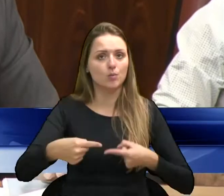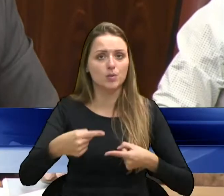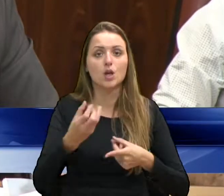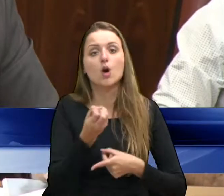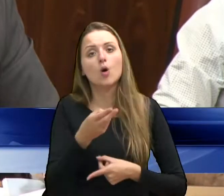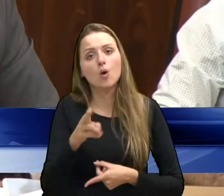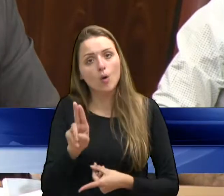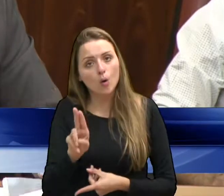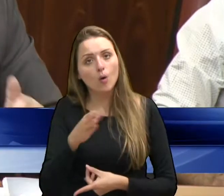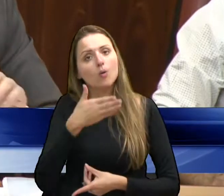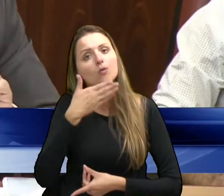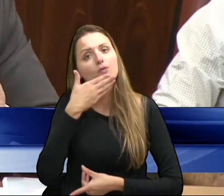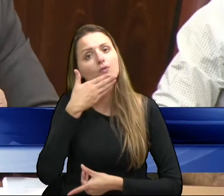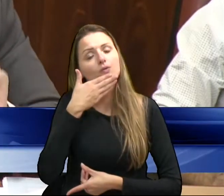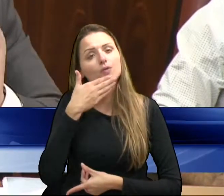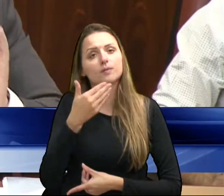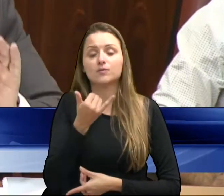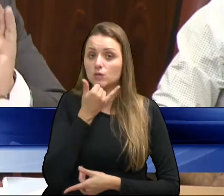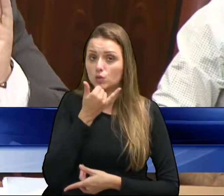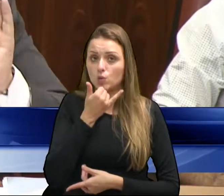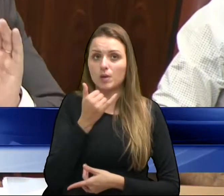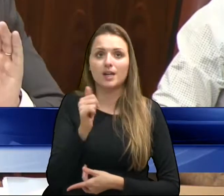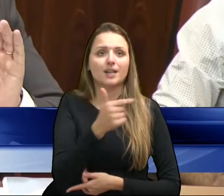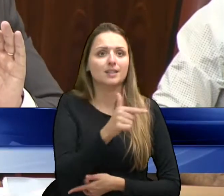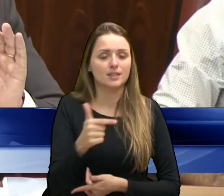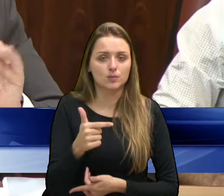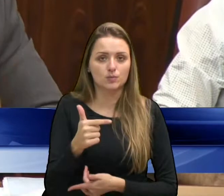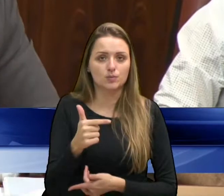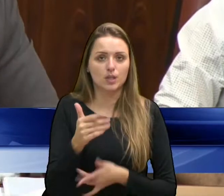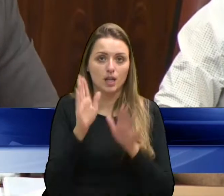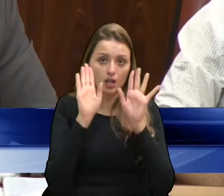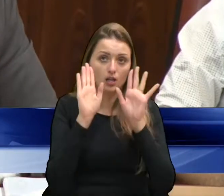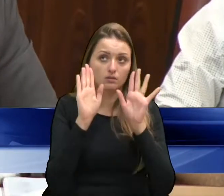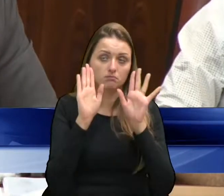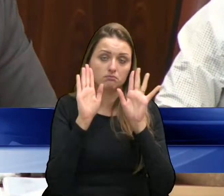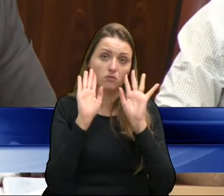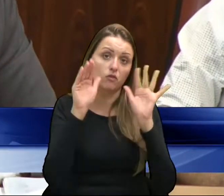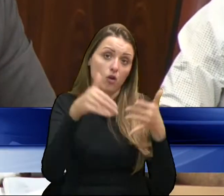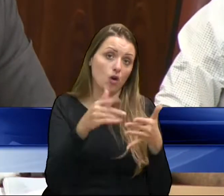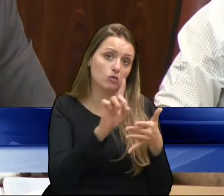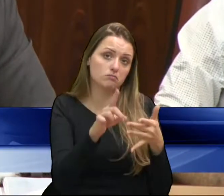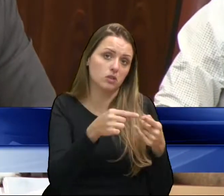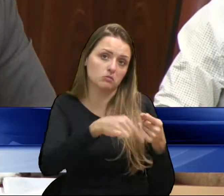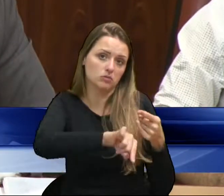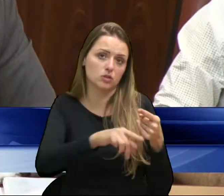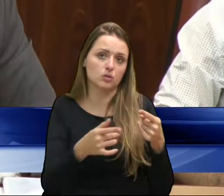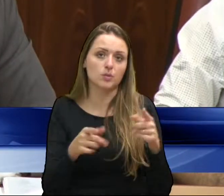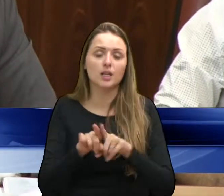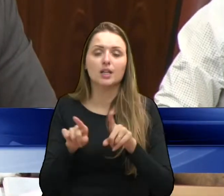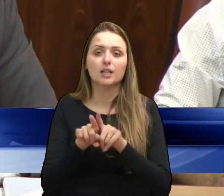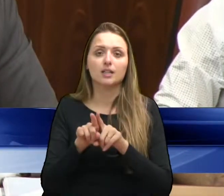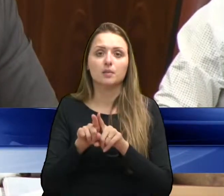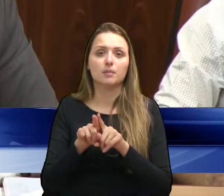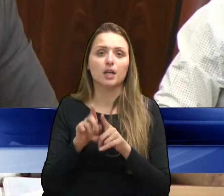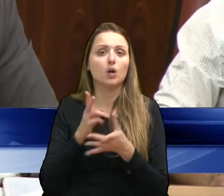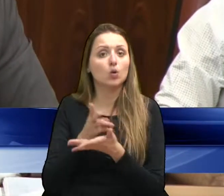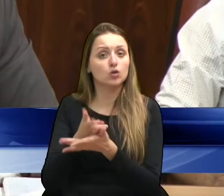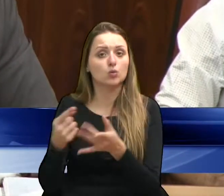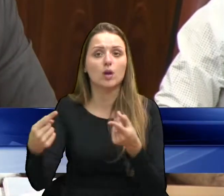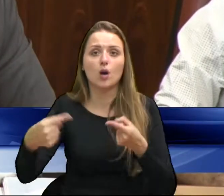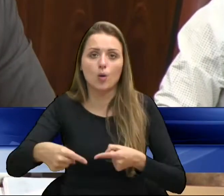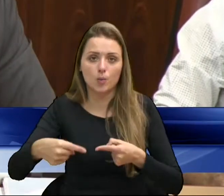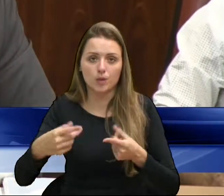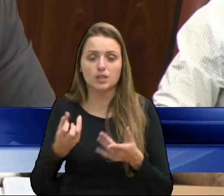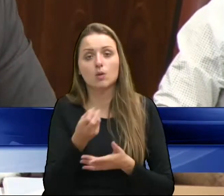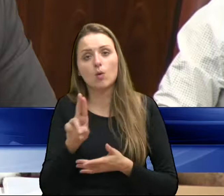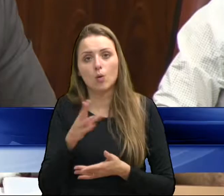para... não há atentado ao princípio da isonomia, nem à competitividade ou maior